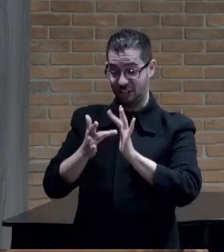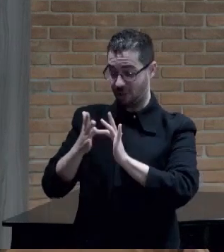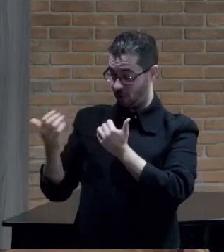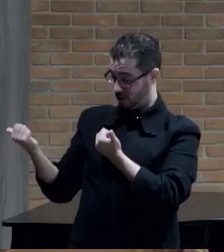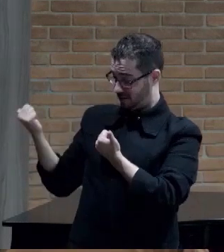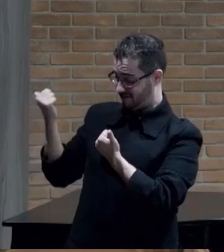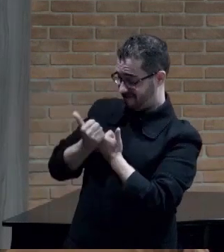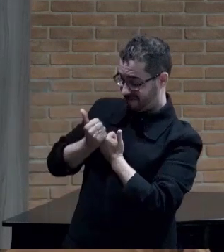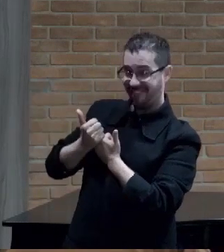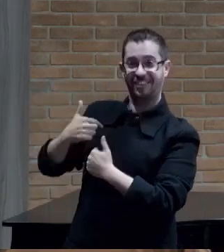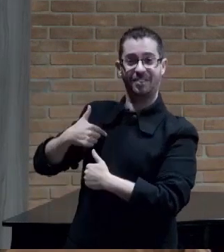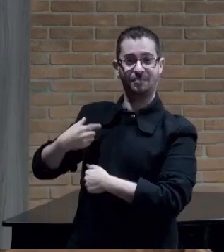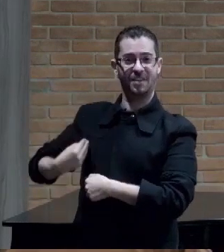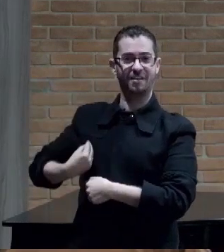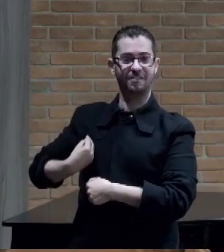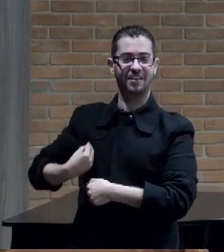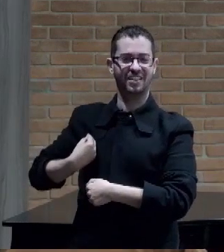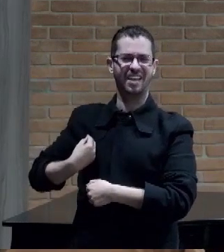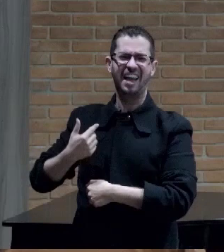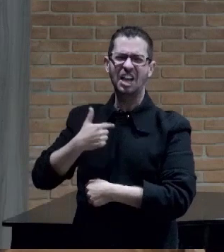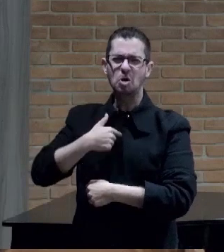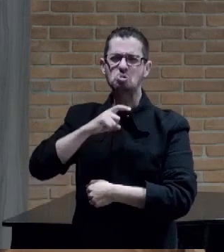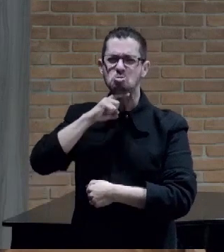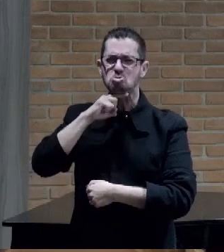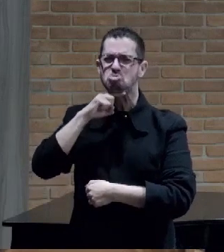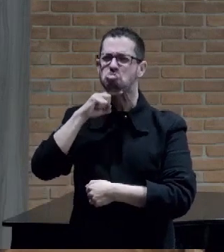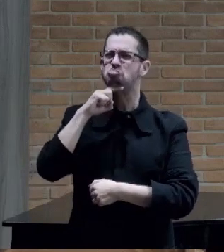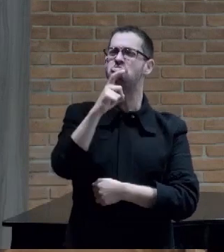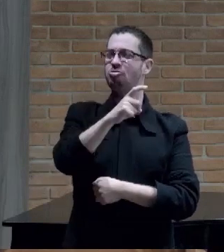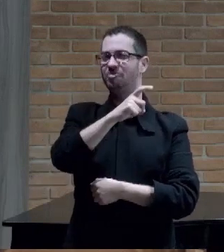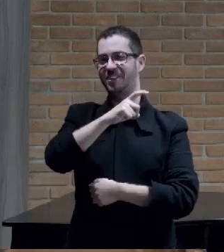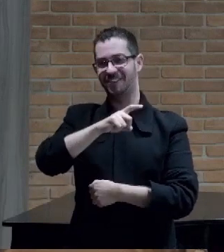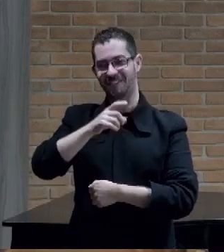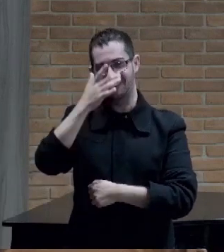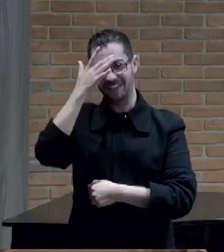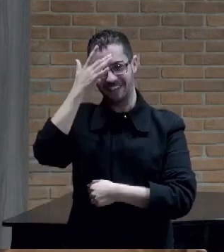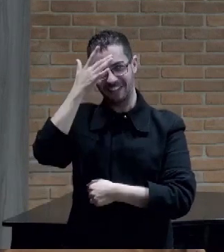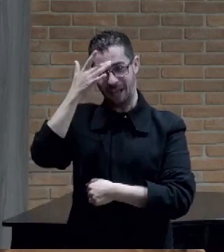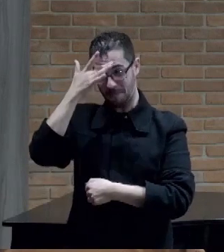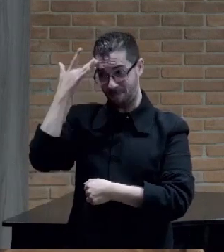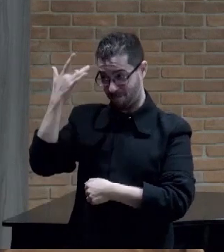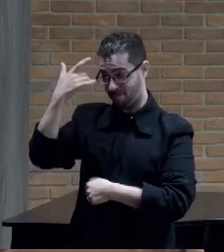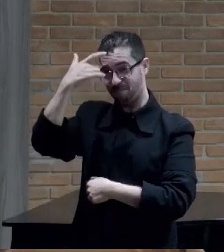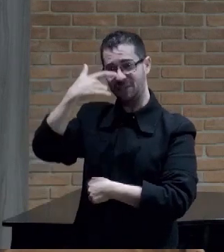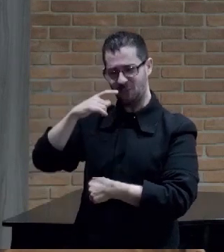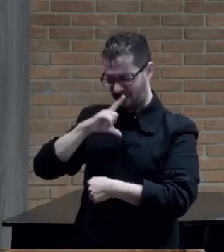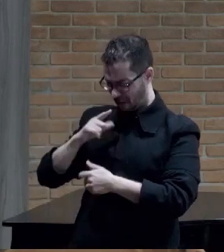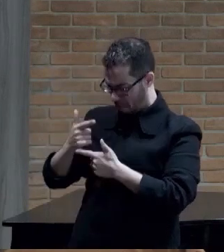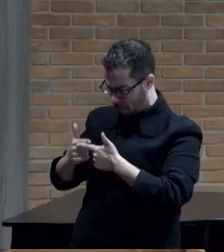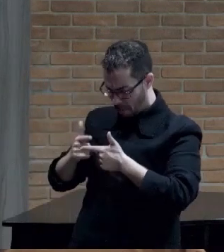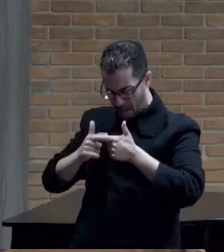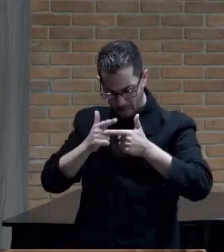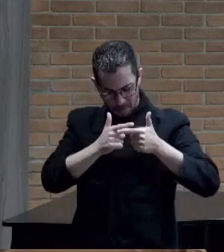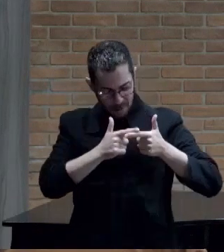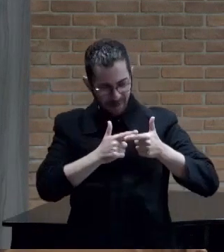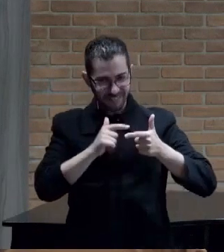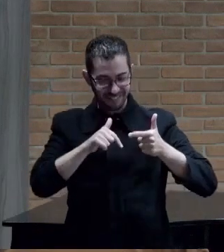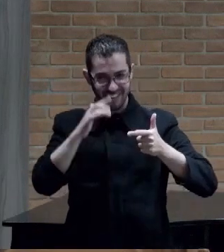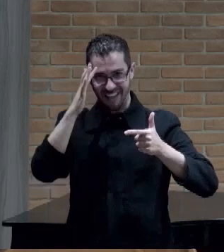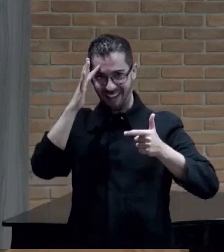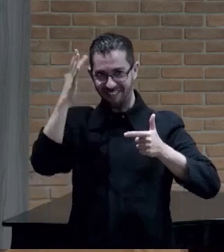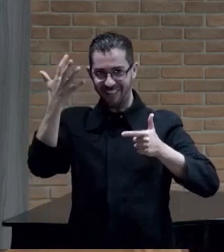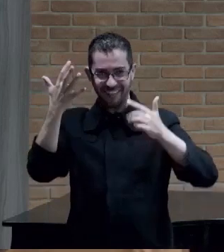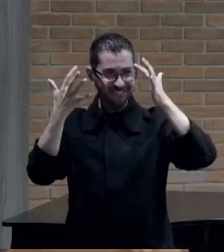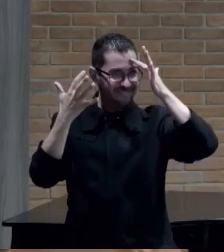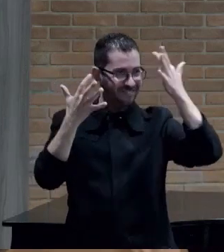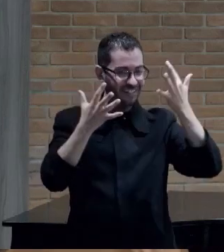dentro dela, eu duvido que as partes que estejam com problemas não se reconciliem.